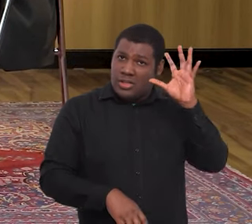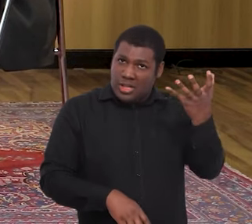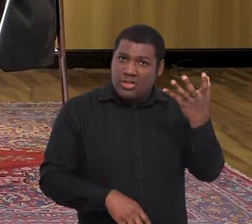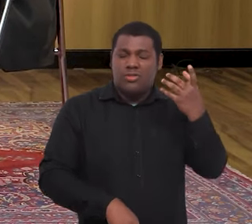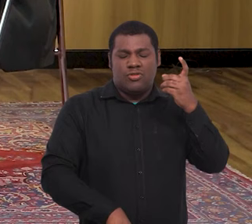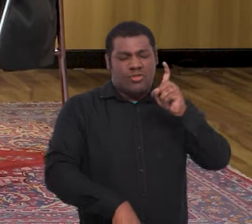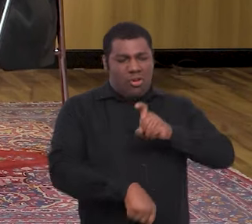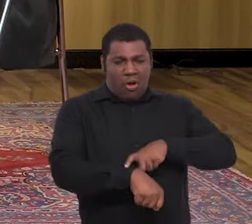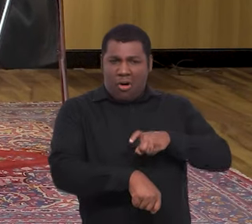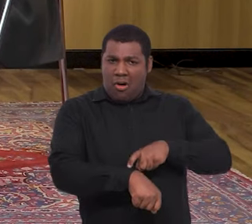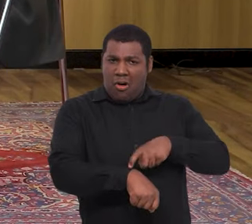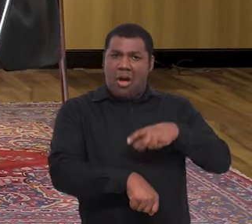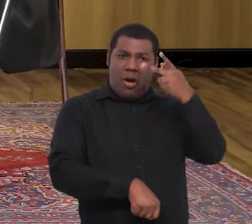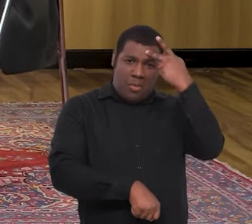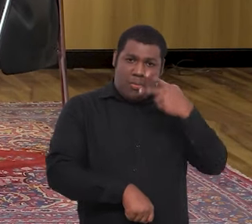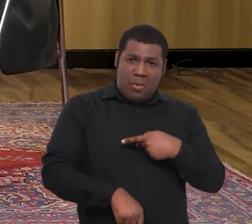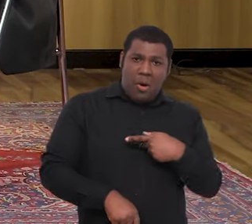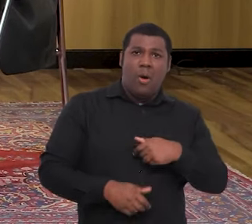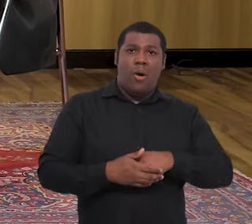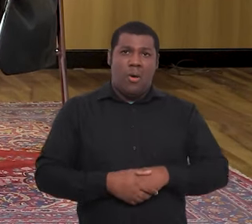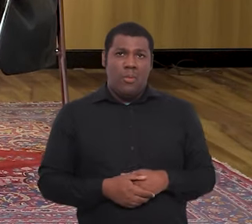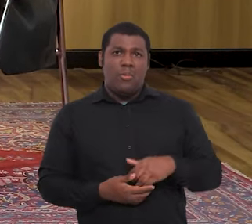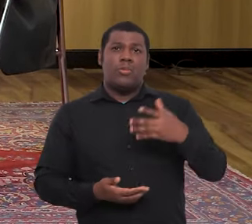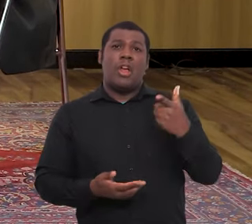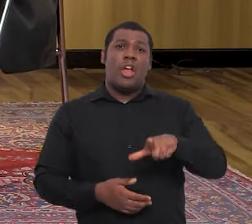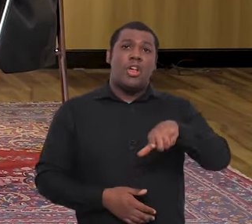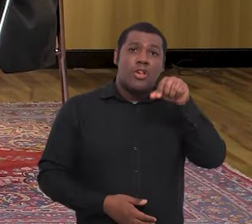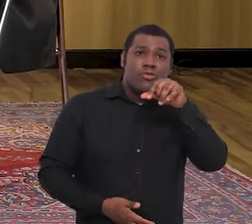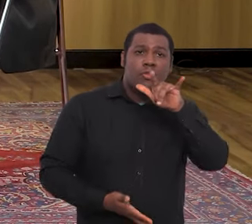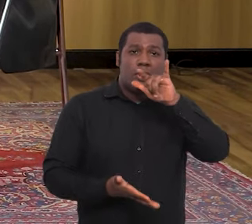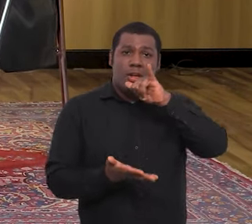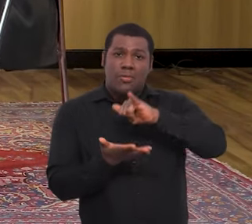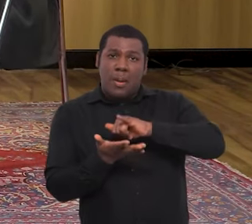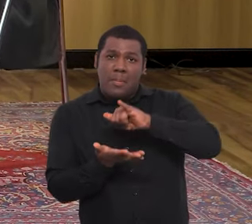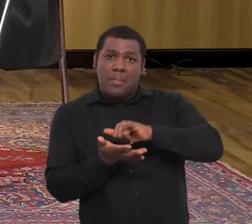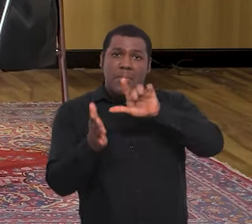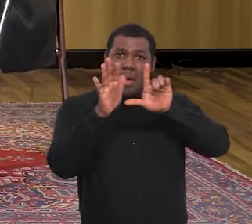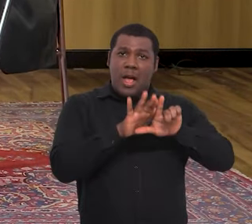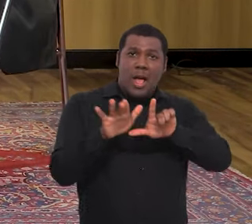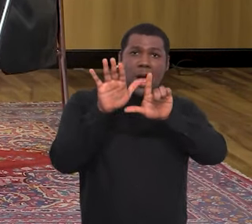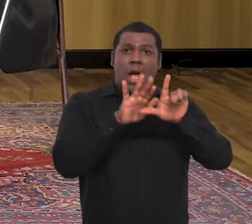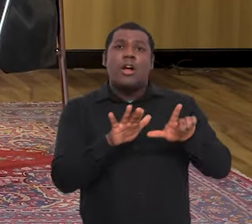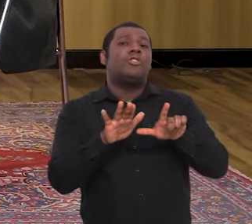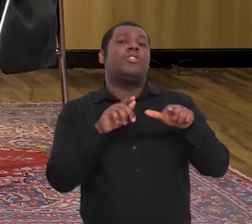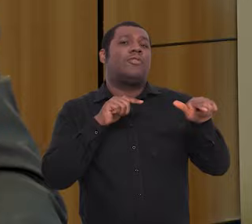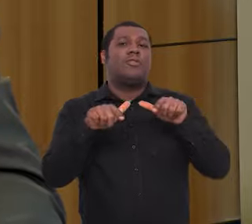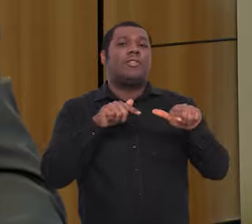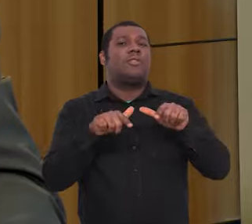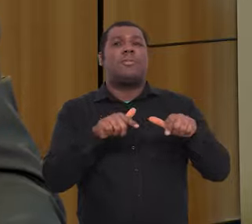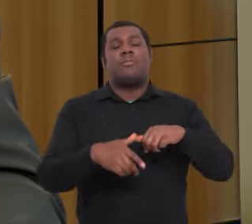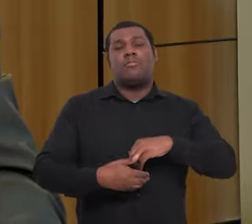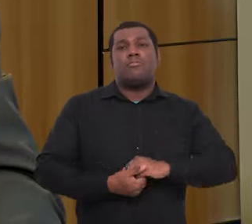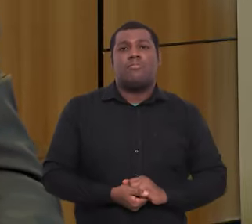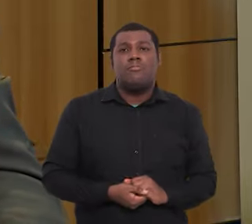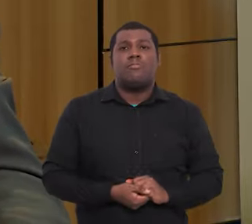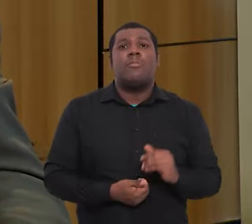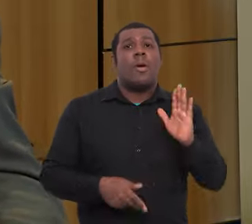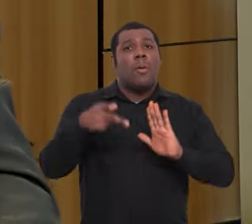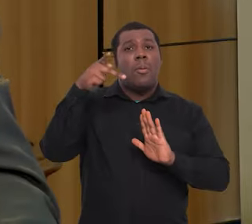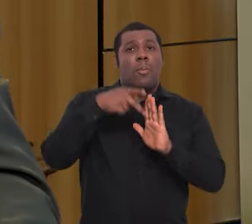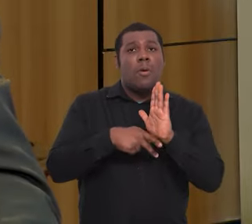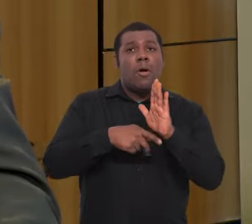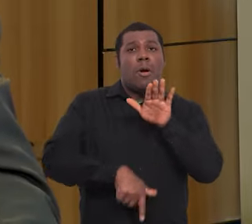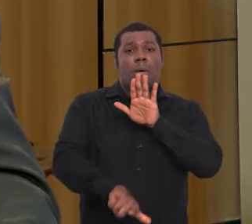nosso horário Qual é a plataforma vai que ele vai estar conectado Se é com uma se é com duas com TRS enfim e o